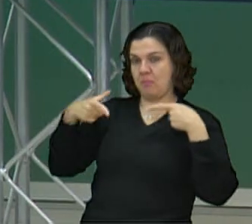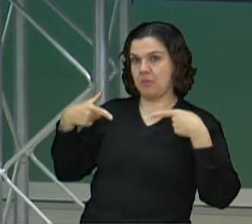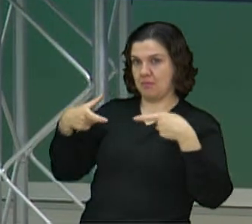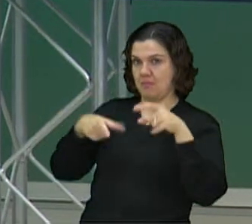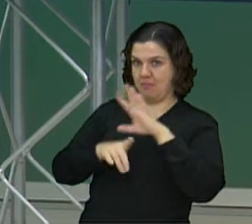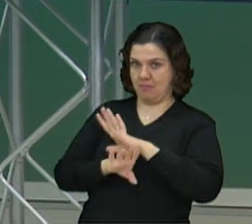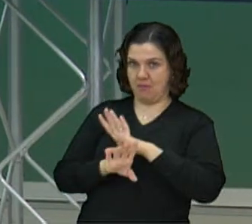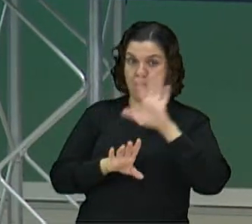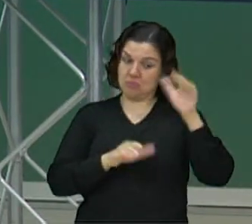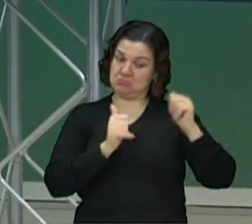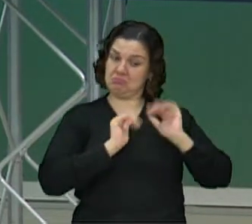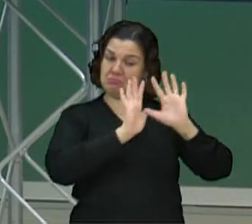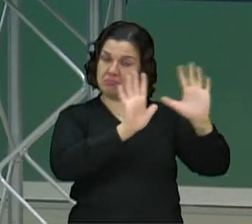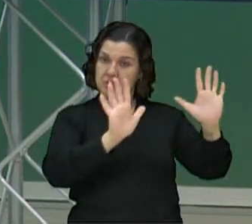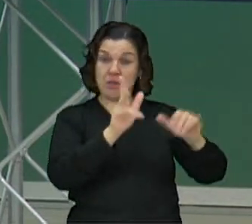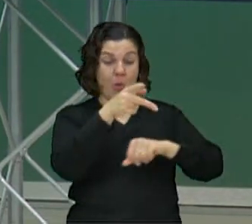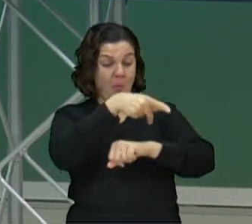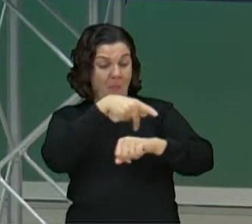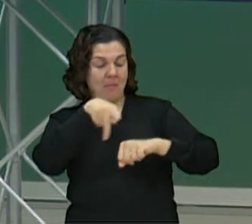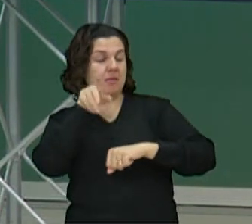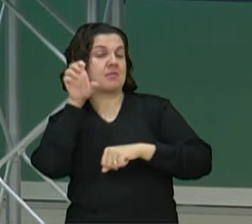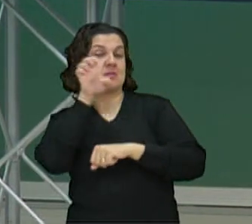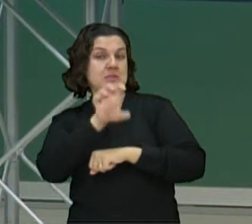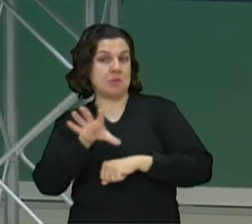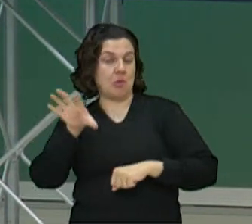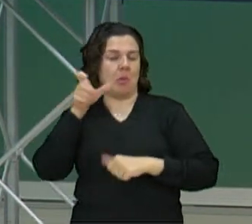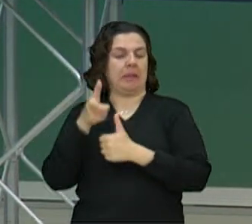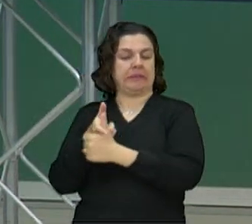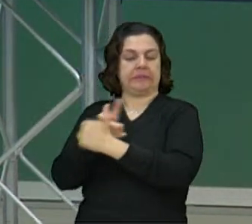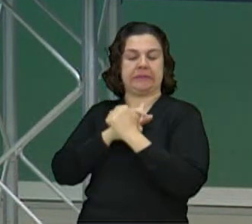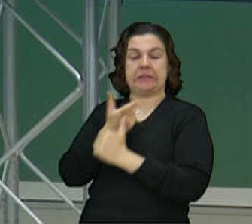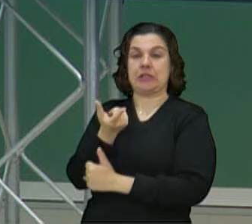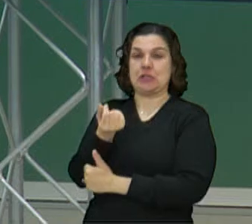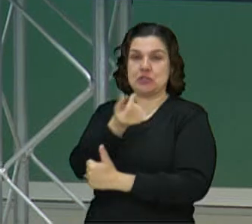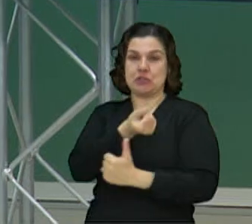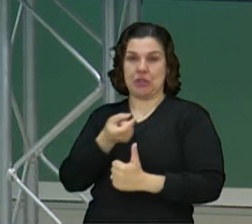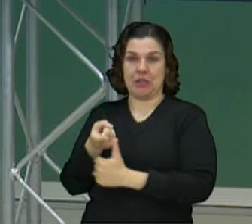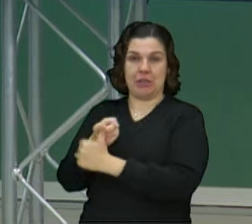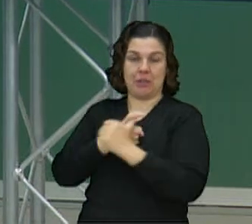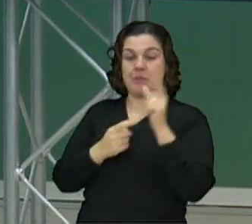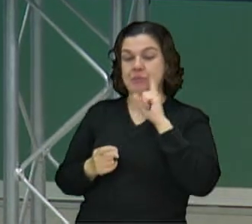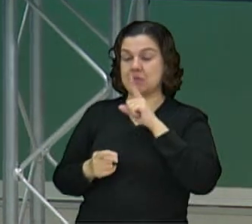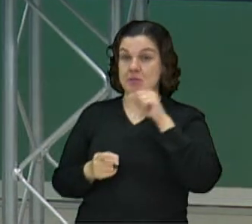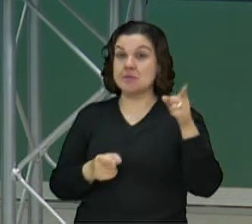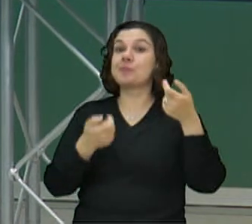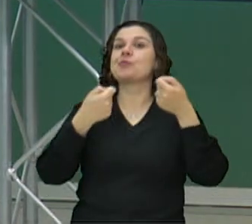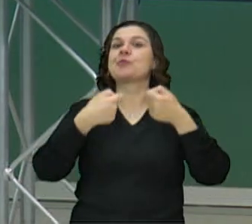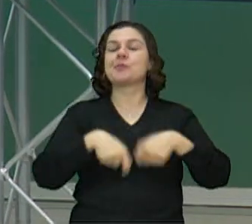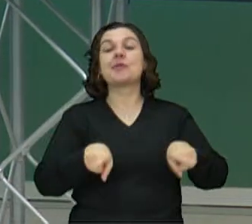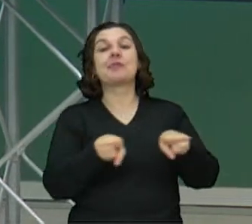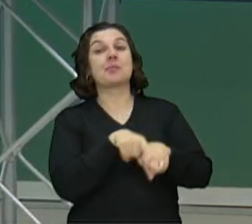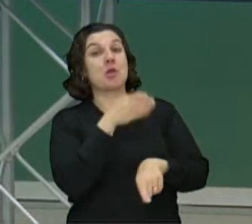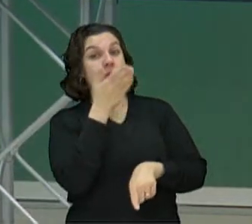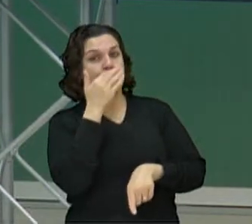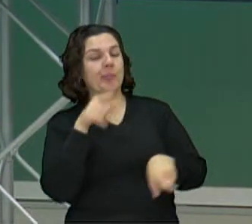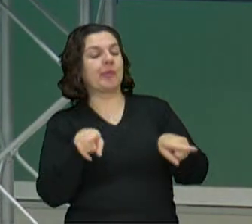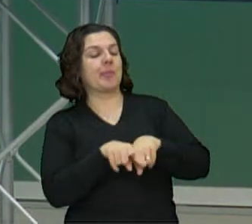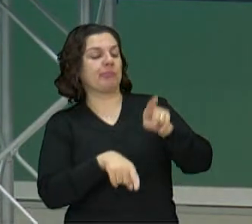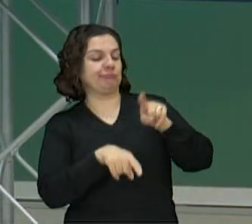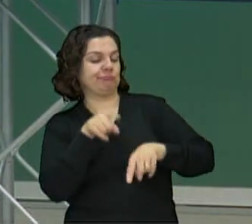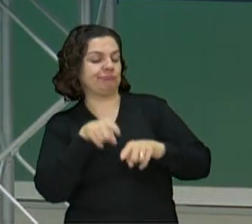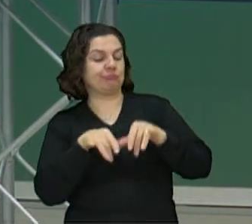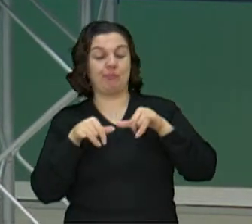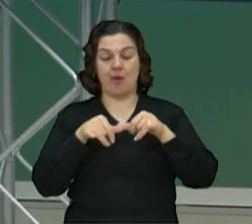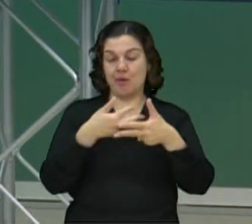Os países europeus deviam muito dinheiro aos Estados Unidos e ainda precisavam de alimentos e mercadorias porque